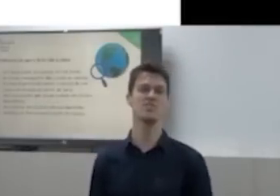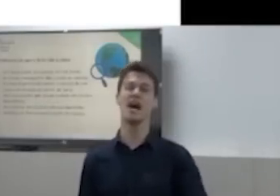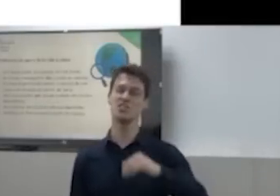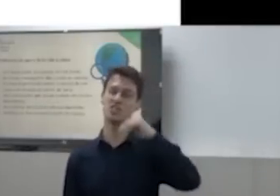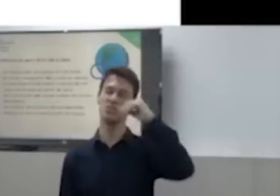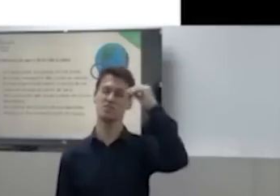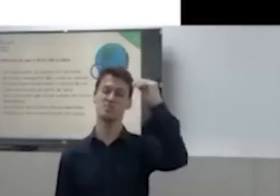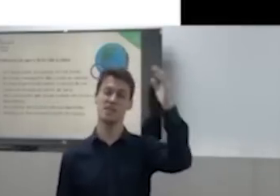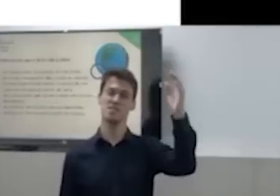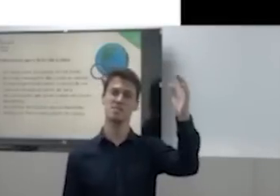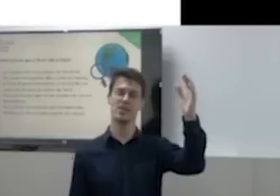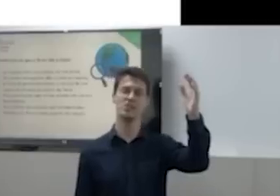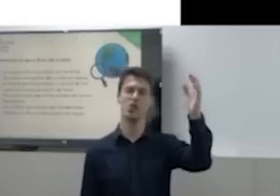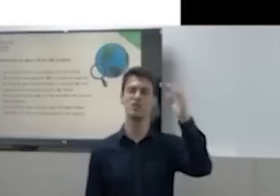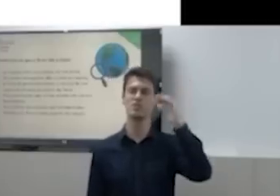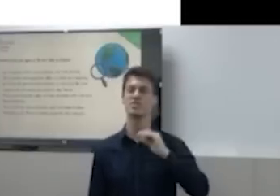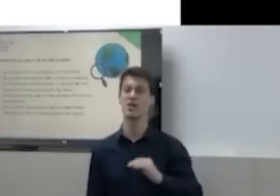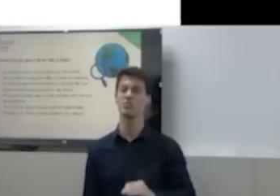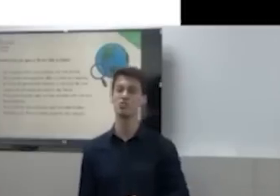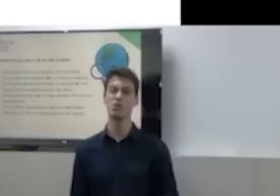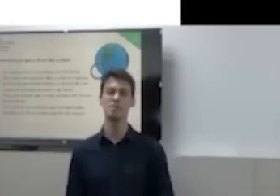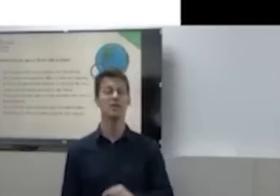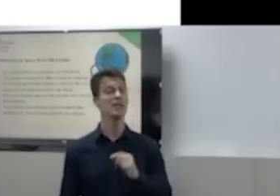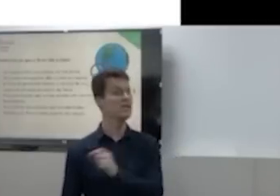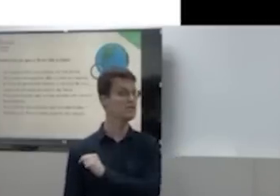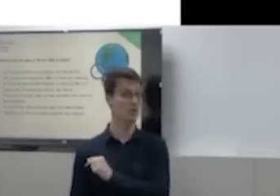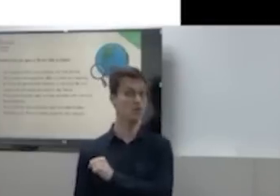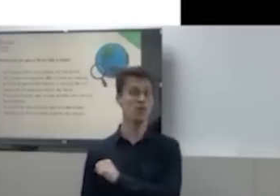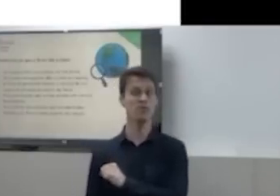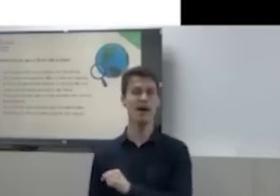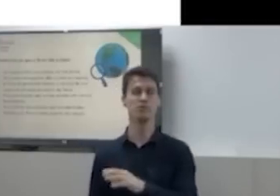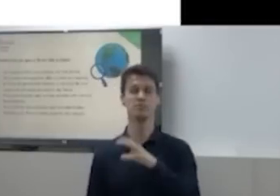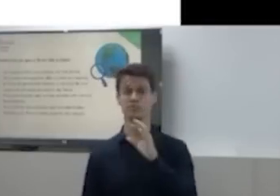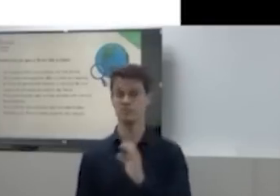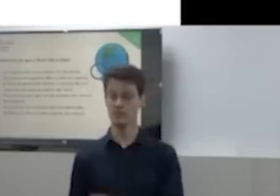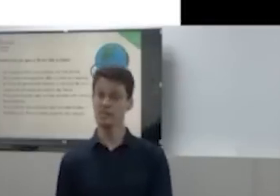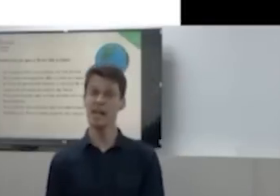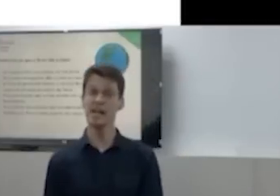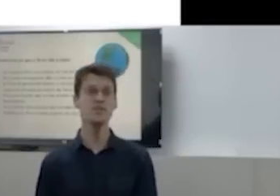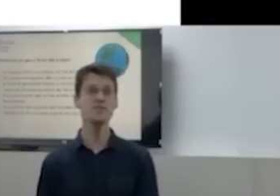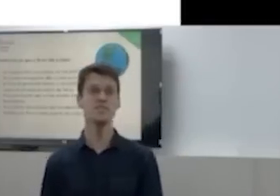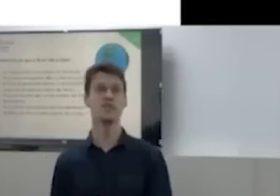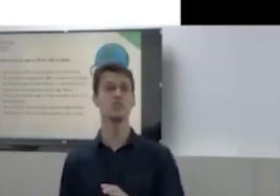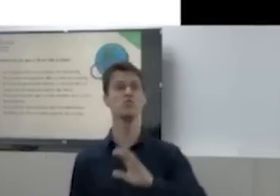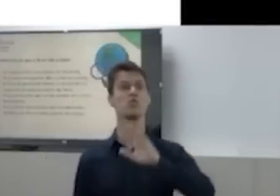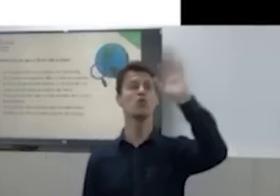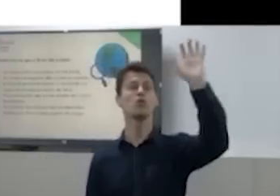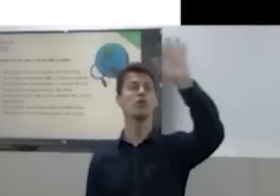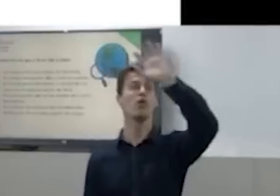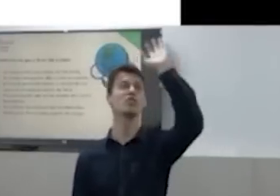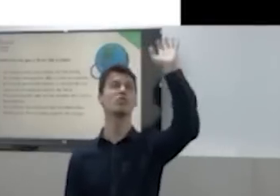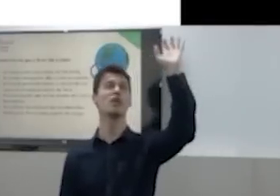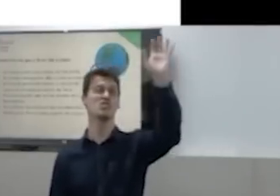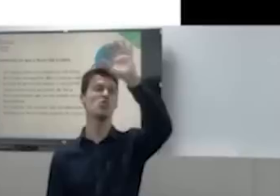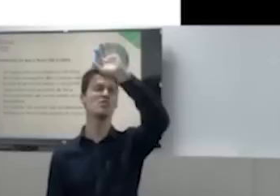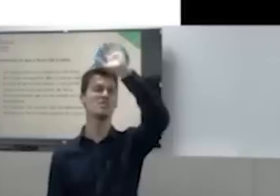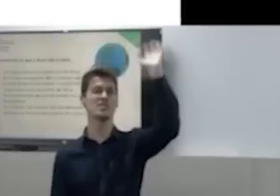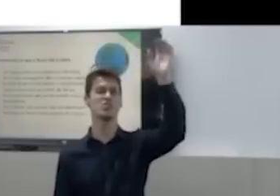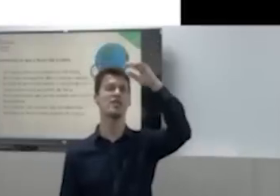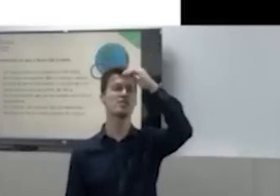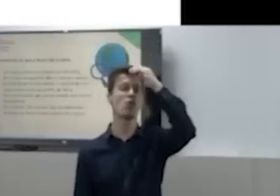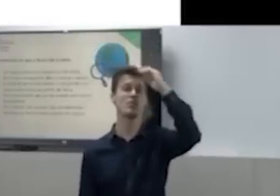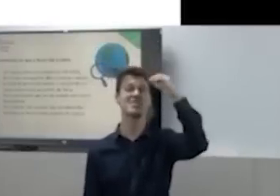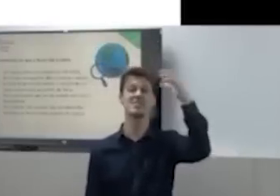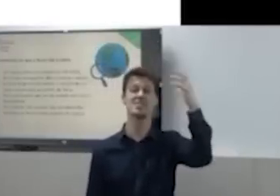dos hemisférios. A gente tem o hemisfério norte e o hemisfério sul, e isso é comprovado. Aqui no hemisfério sul, quando eu olho